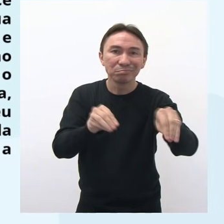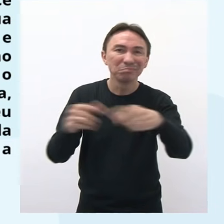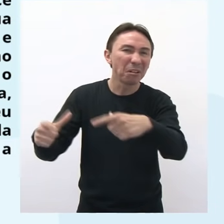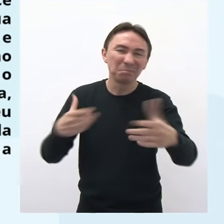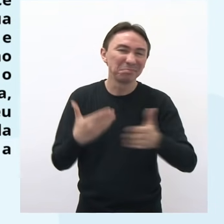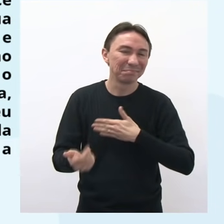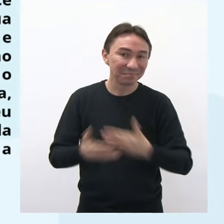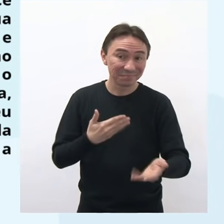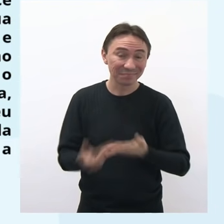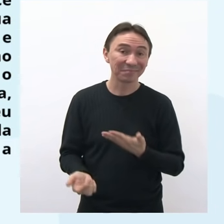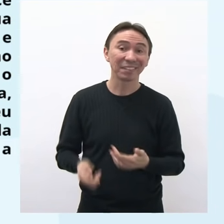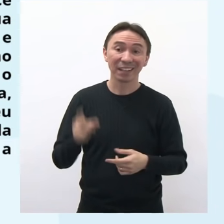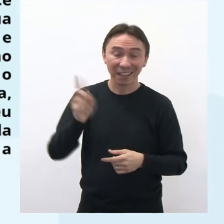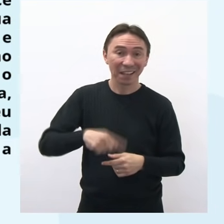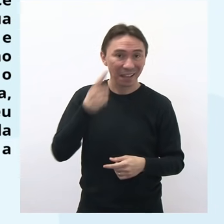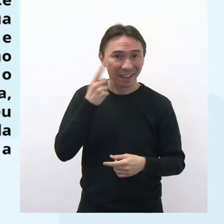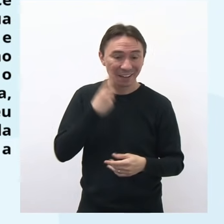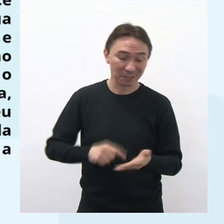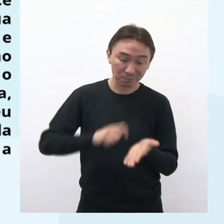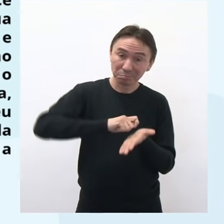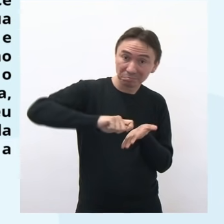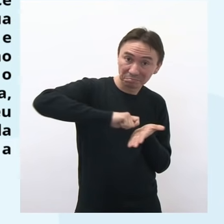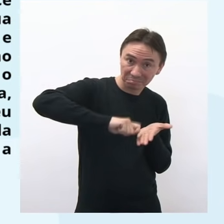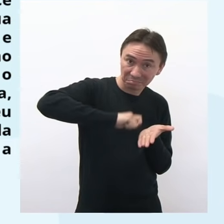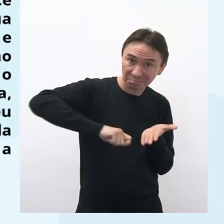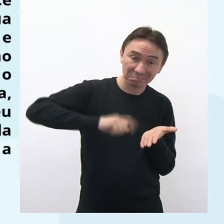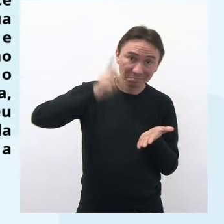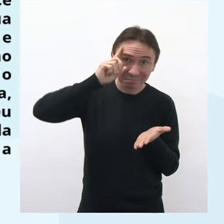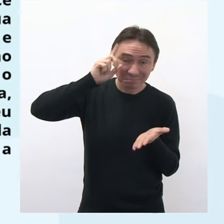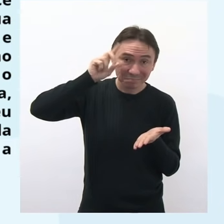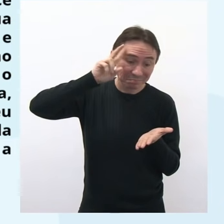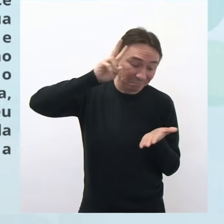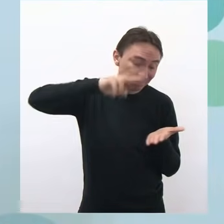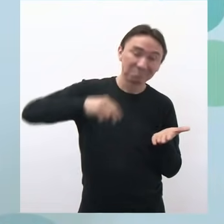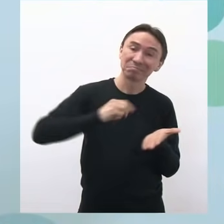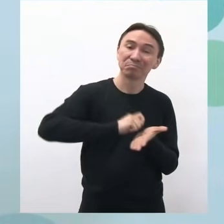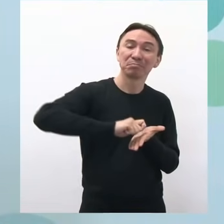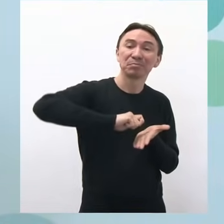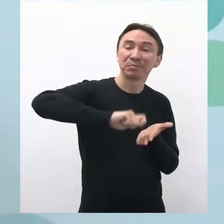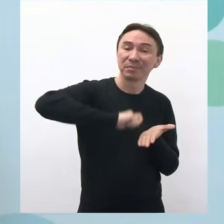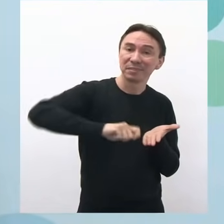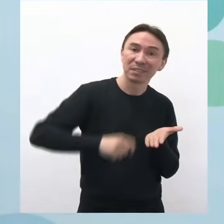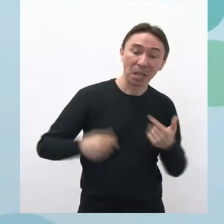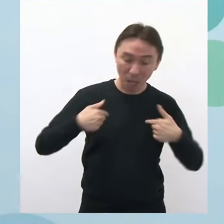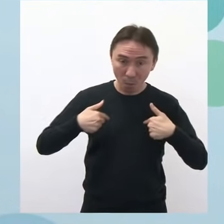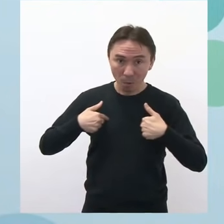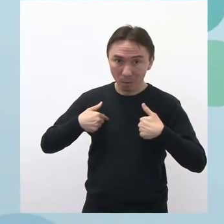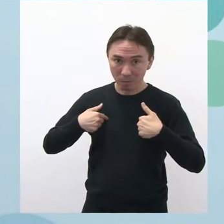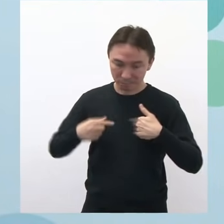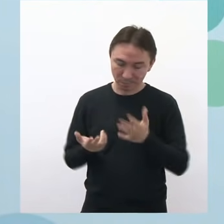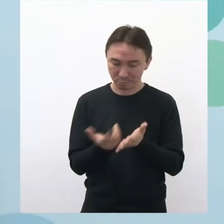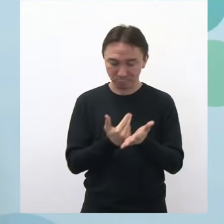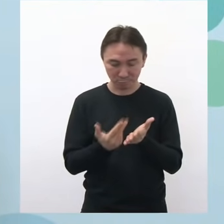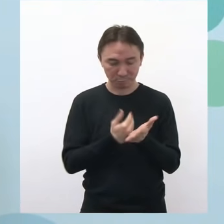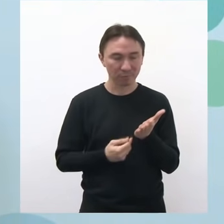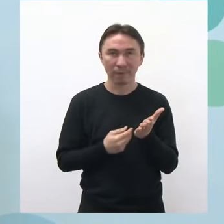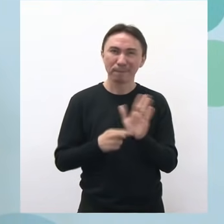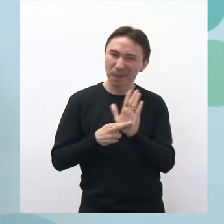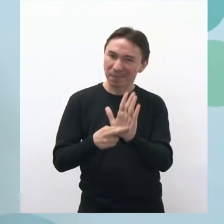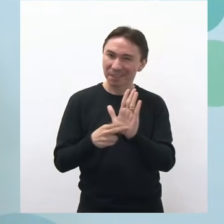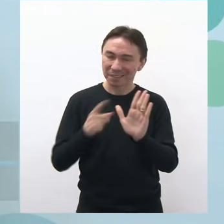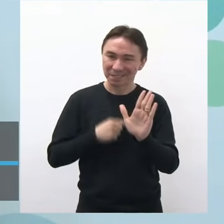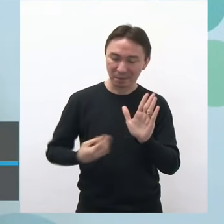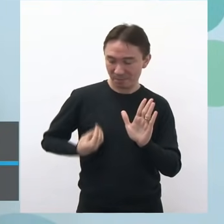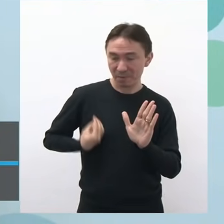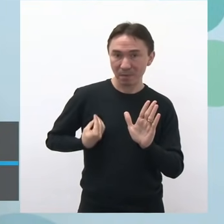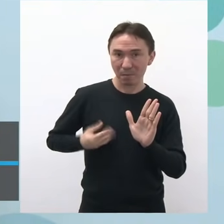aí a ideia do Diário de Práticas e Vivências, que é criar um desenho que represente você diante aí da sua vida. Também, o